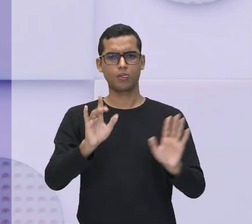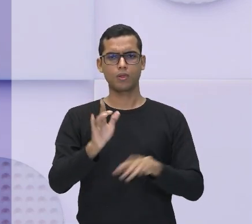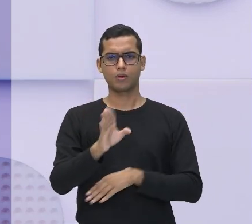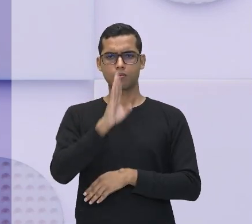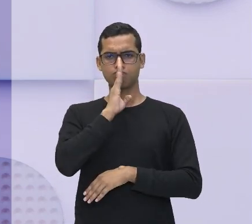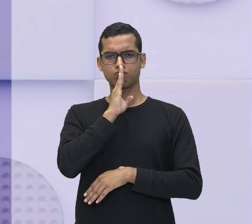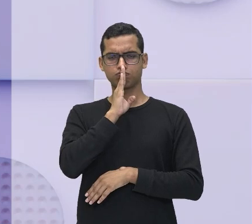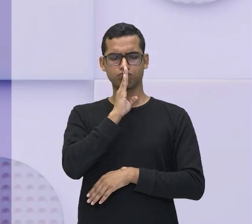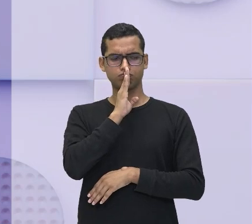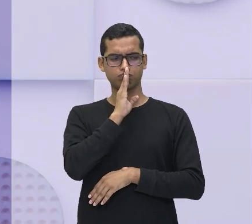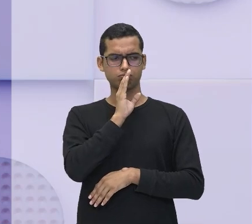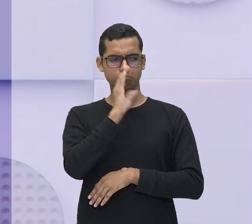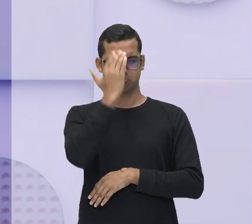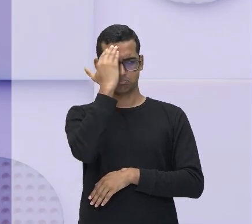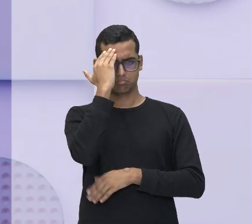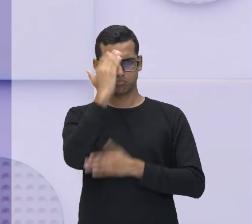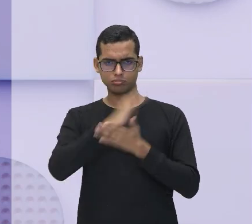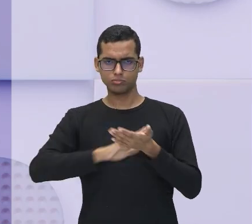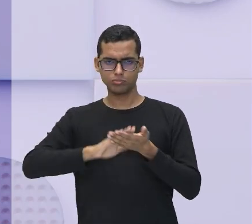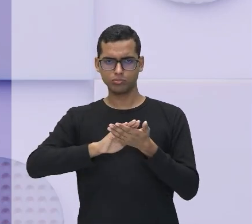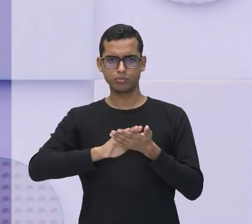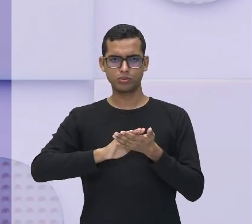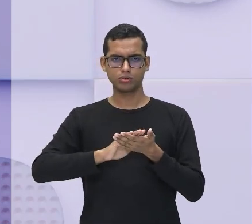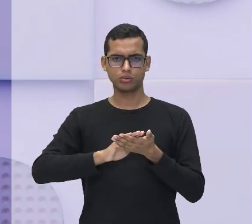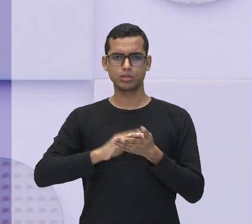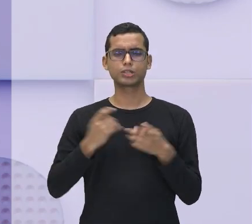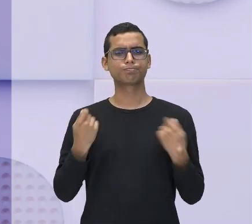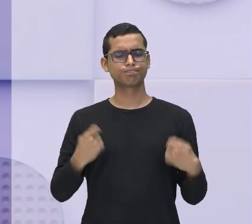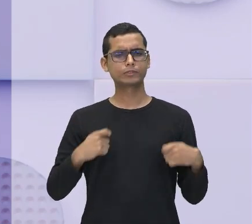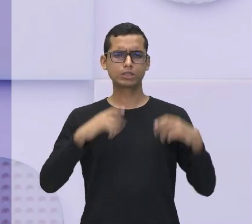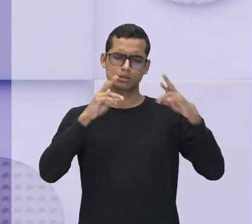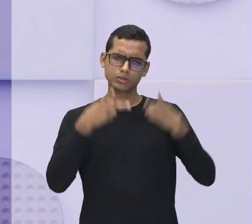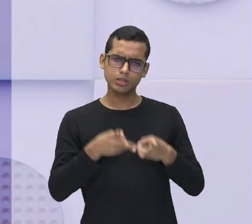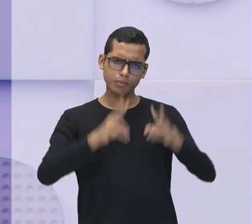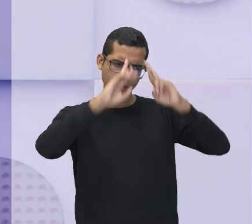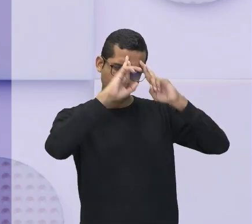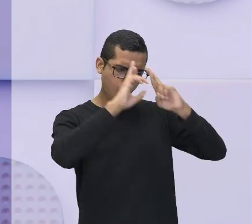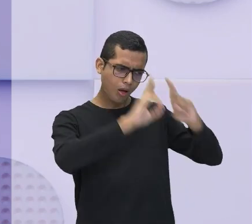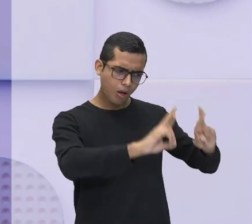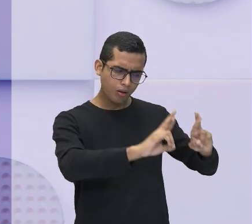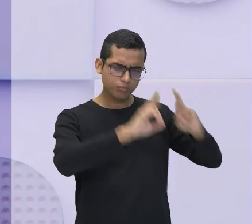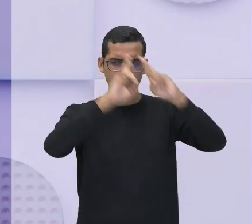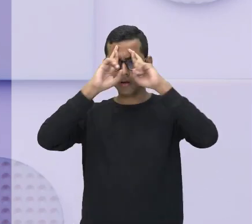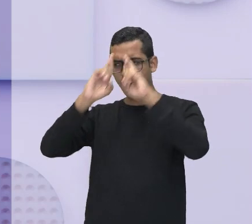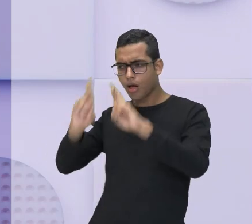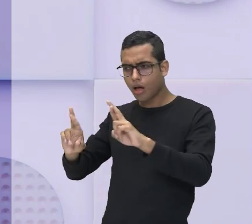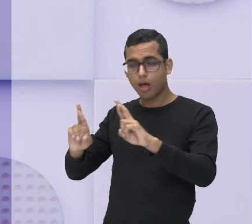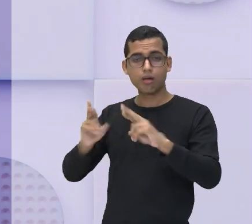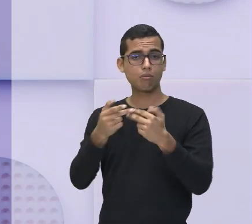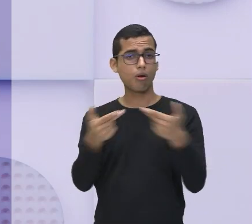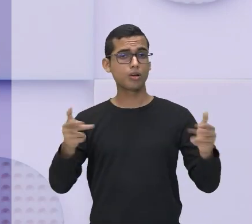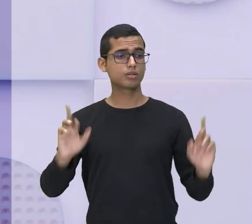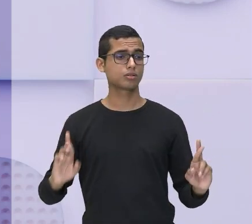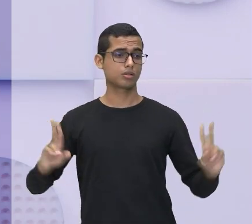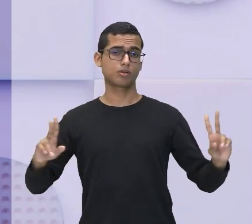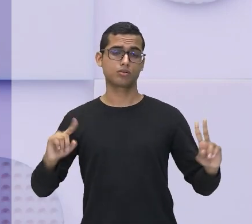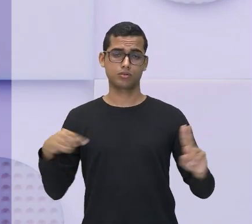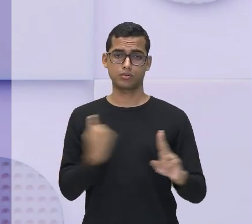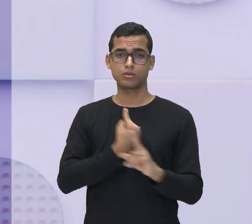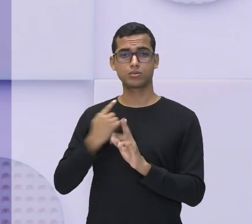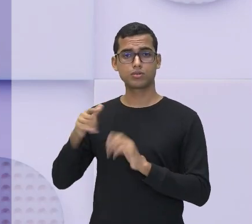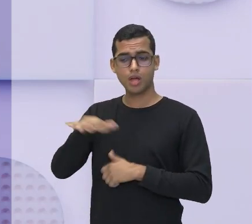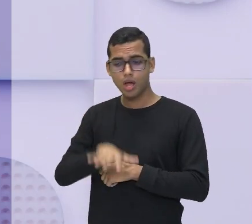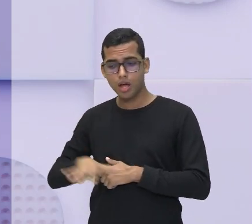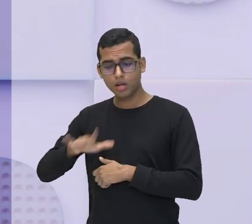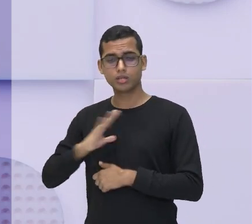compreenda, mas há coisas que não é para ser dito. A gente precisa ter respeito por aquilo que é diferente do que nós estamos